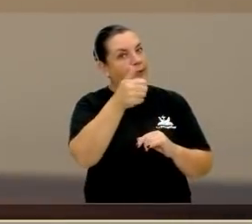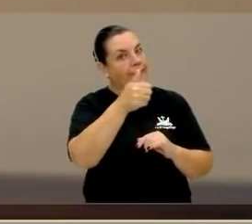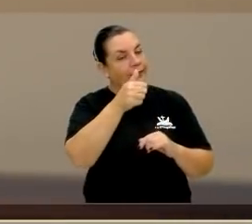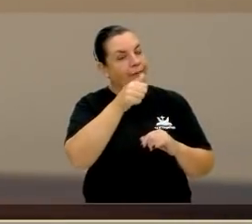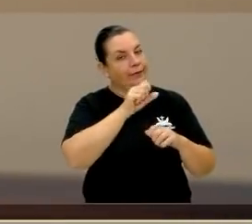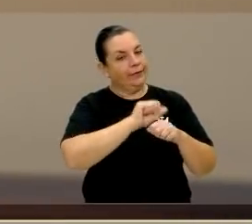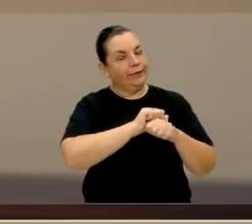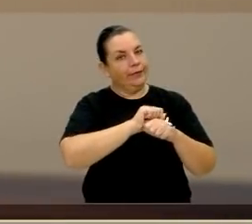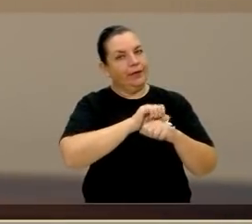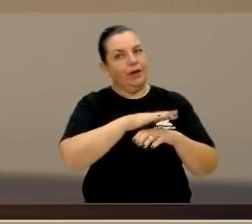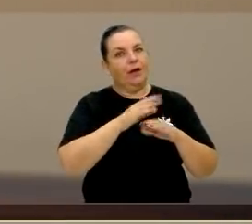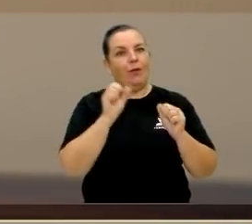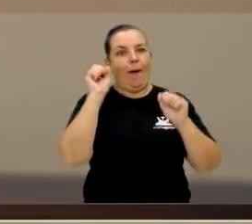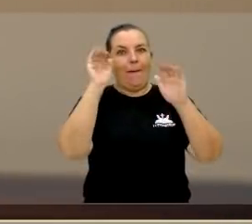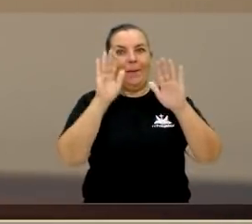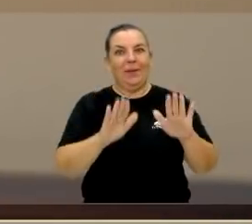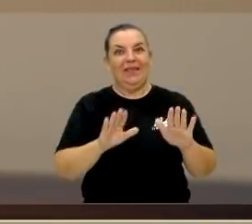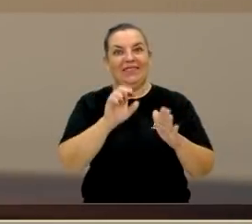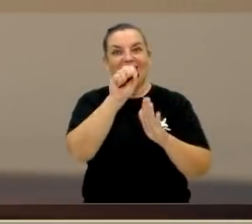bênção do Santíssimo.